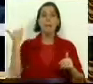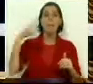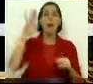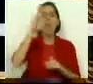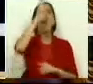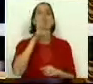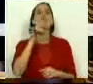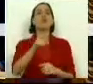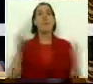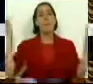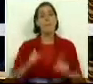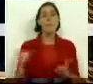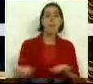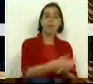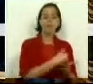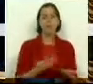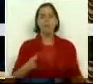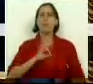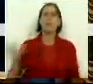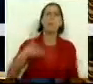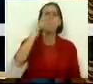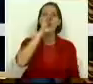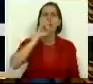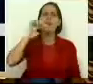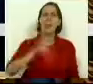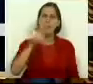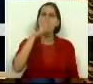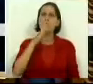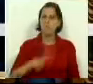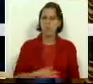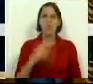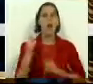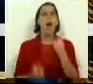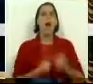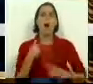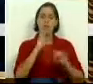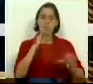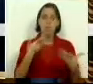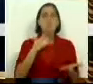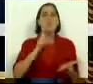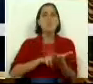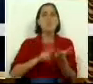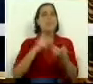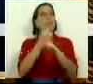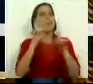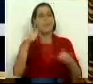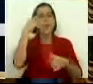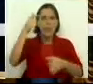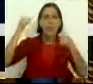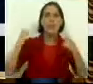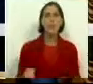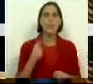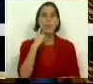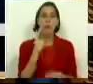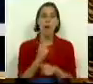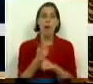cima, o Estado tem menos receita. O Sr. Primeiro-Ministro era capaz de nos dizer alguma coisa que pudesse justificar esta teimosia de